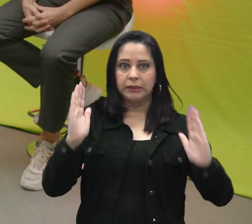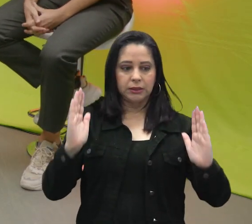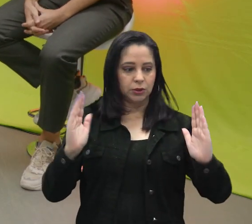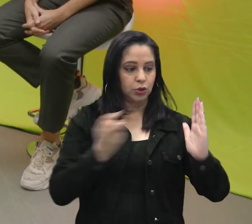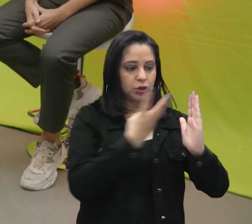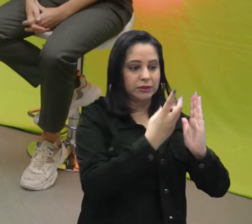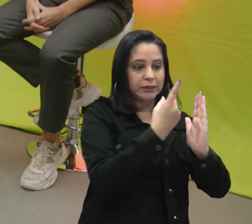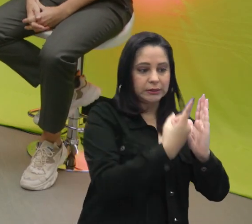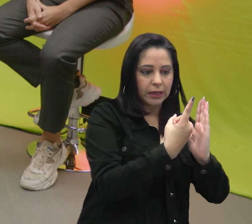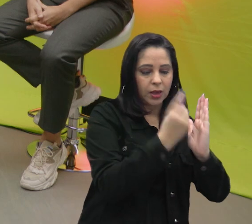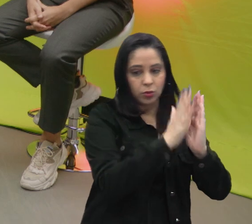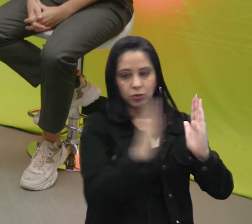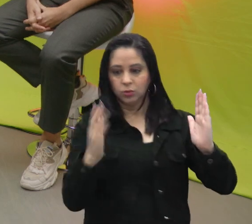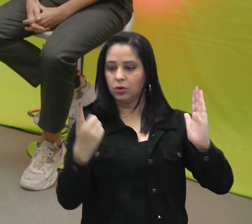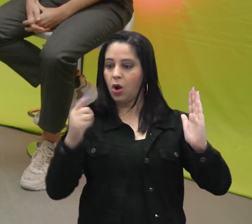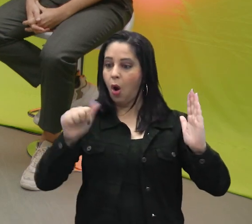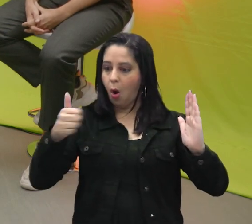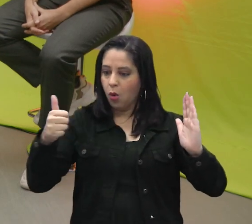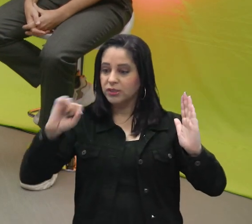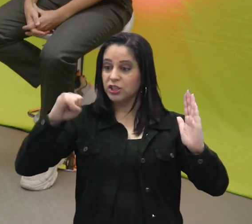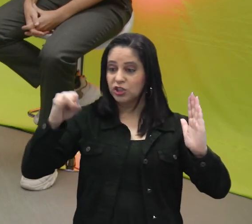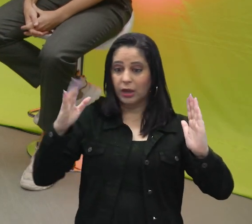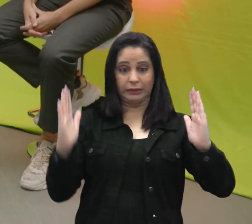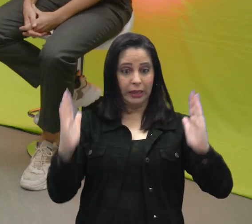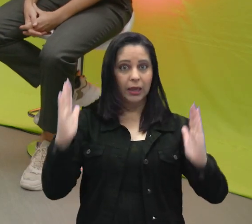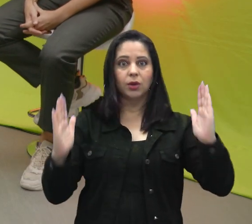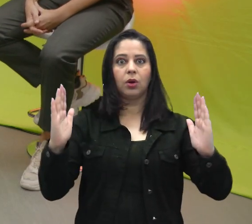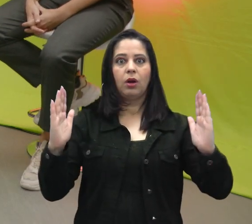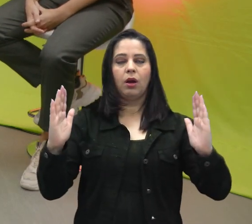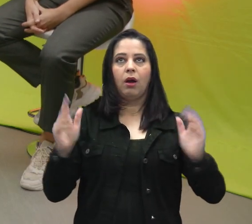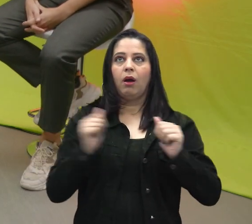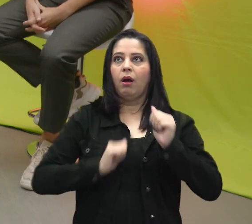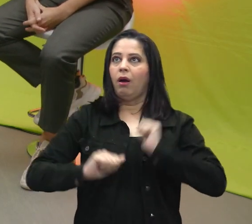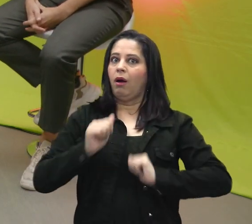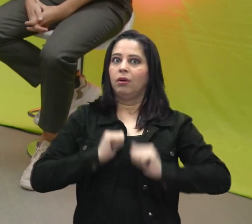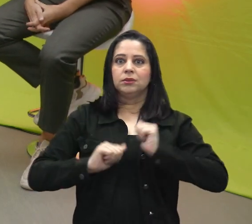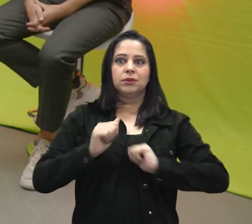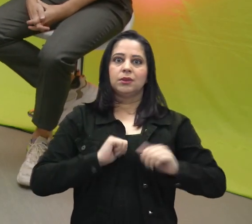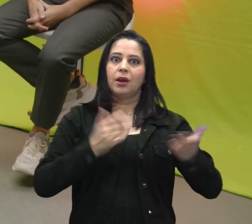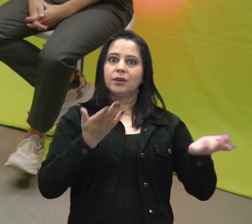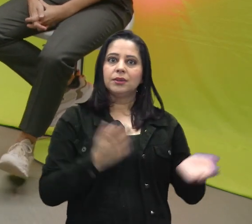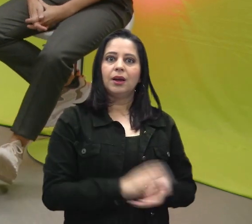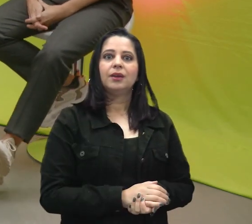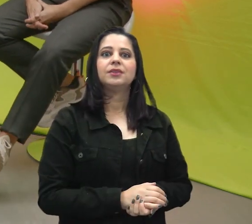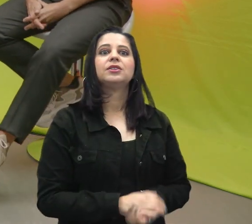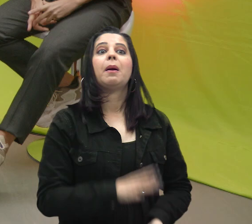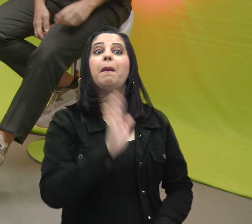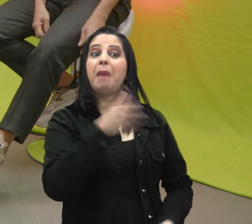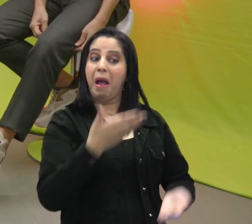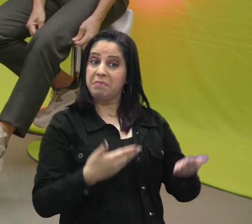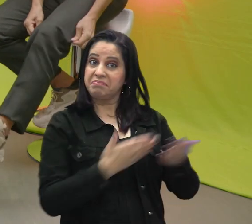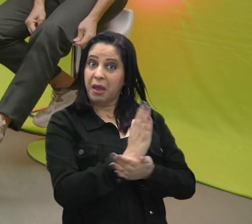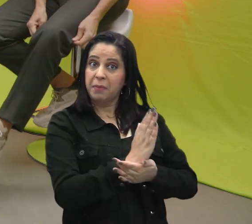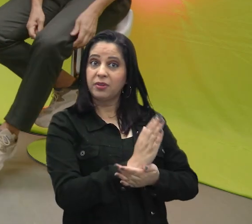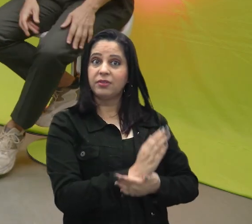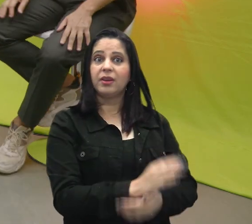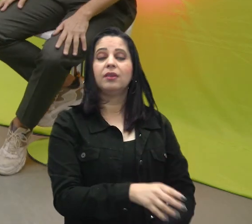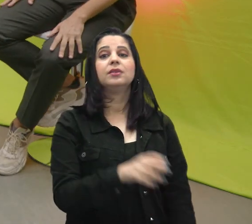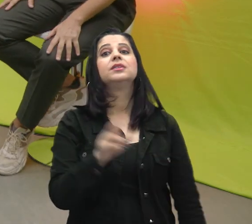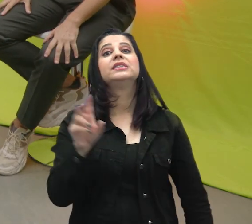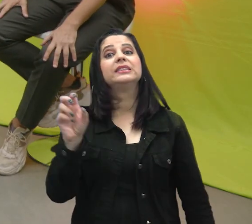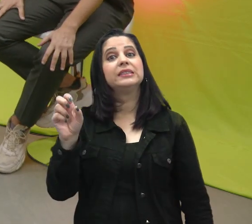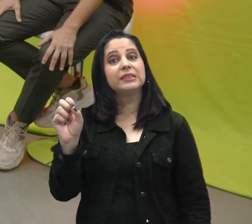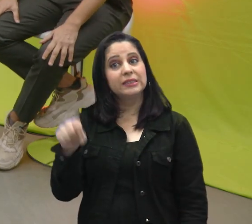entre o dia 31 e o dia 11, esperando uma resposta. Exatamente. Meu Deus, mas aí foi aprovado. Então, de início de